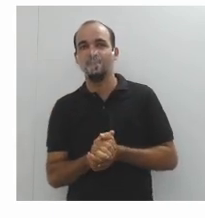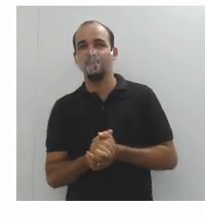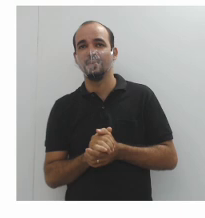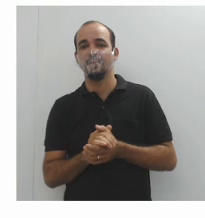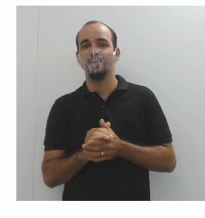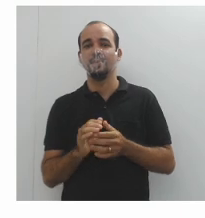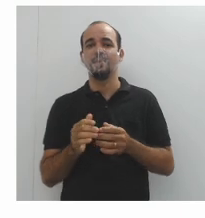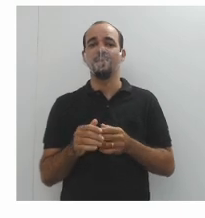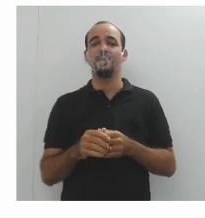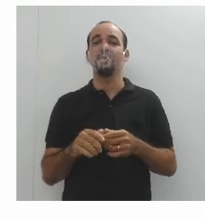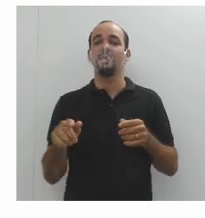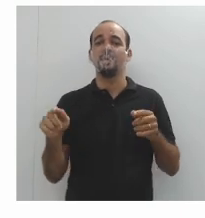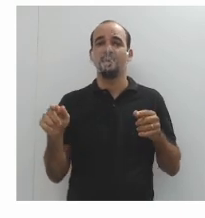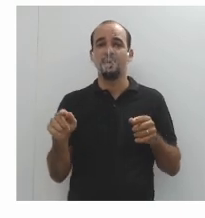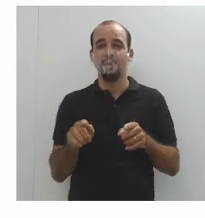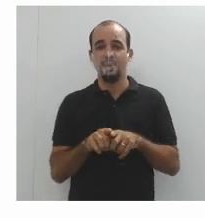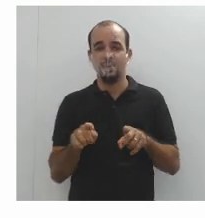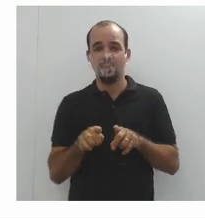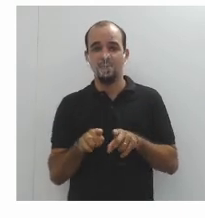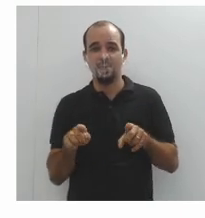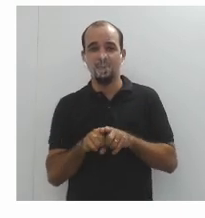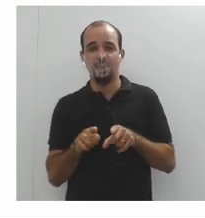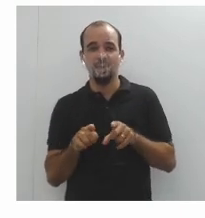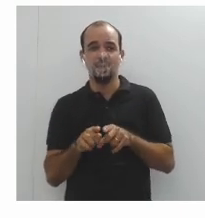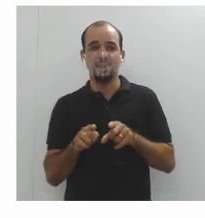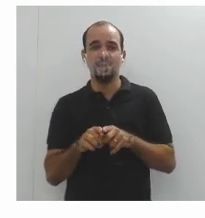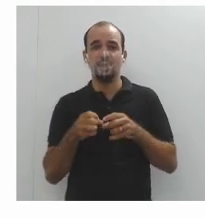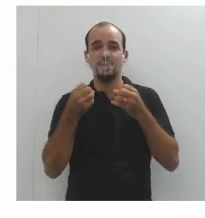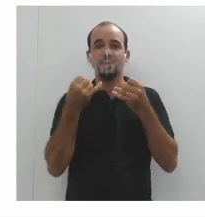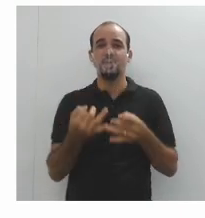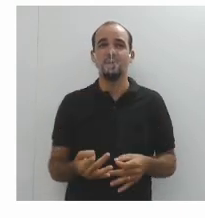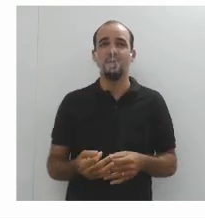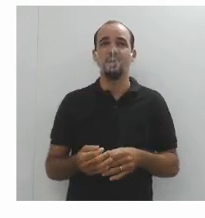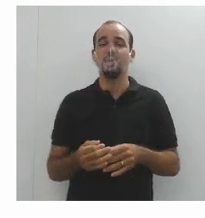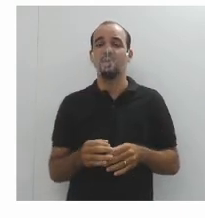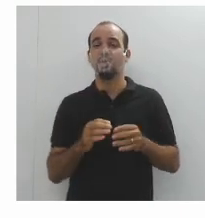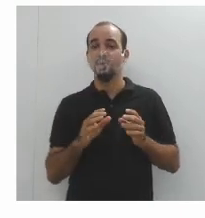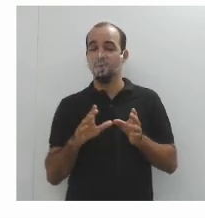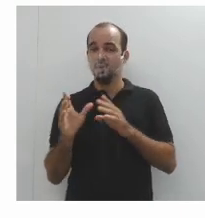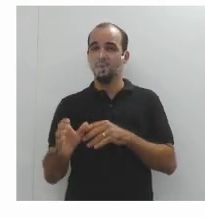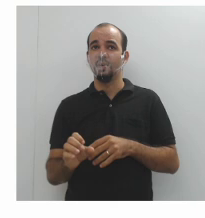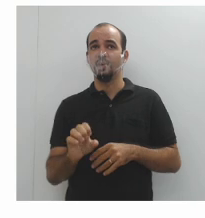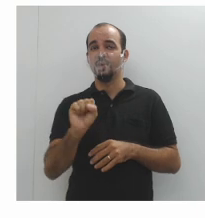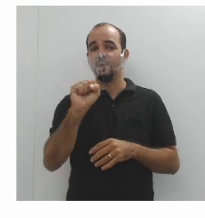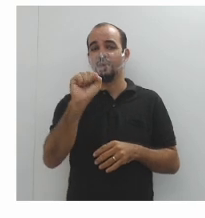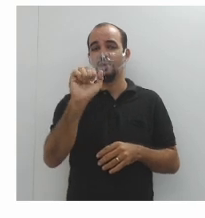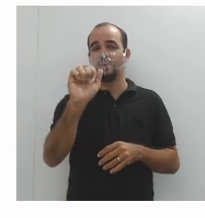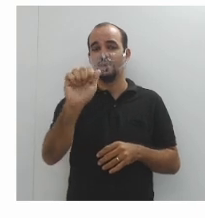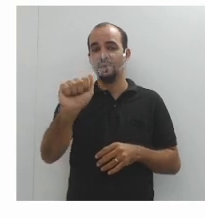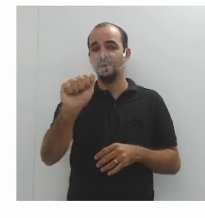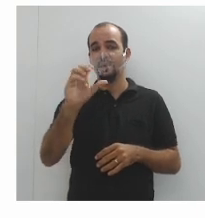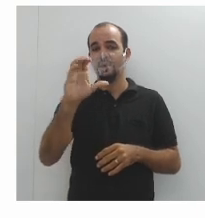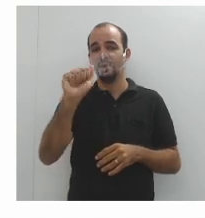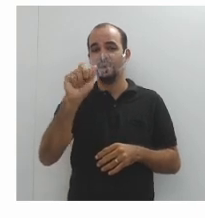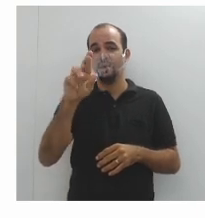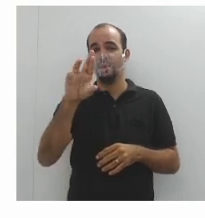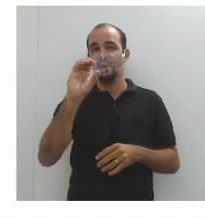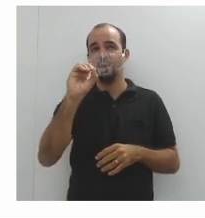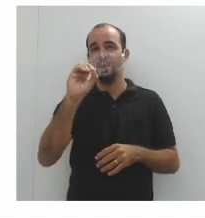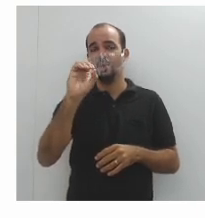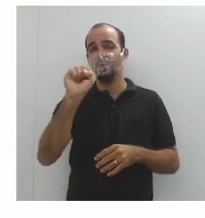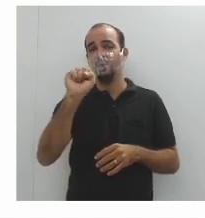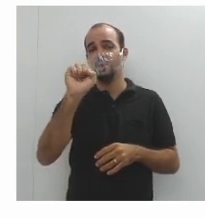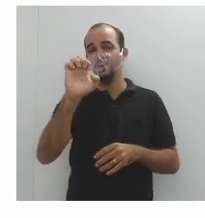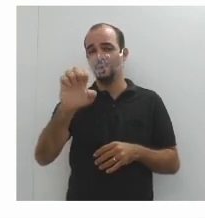Nós aqui estamos agora falando sobre a sacarose, importante também, gente,